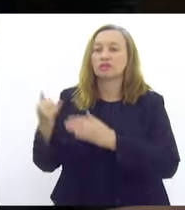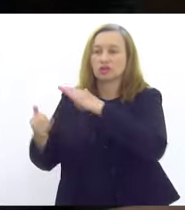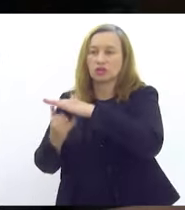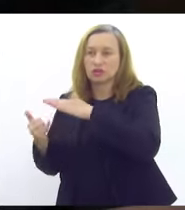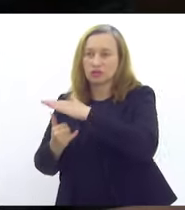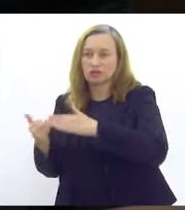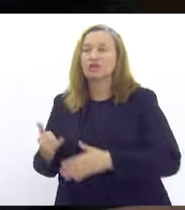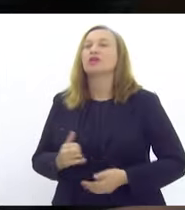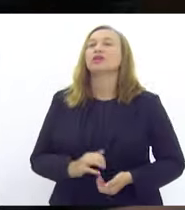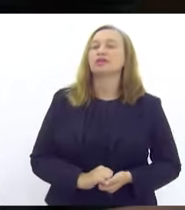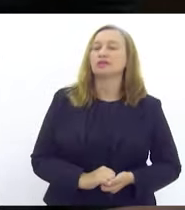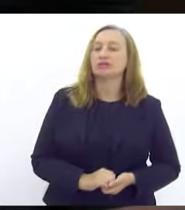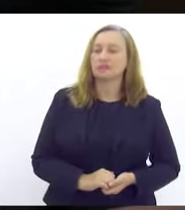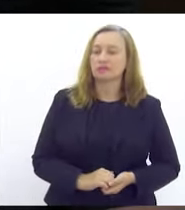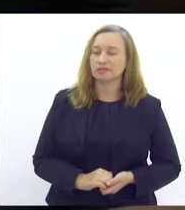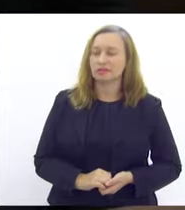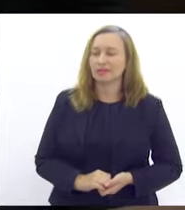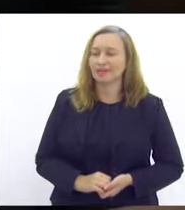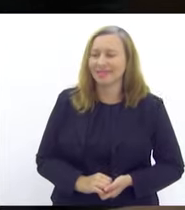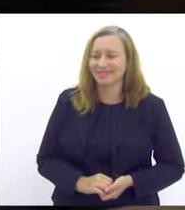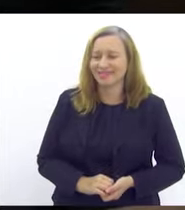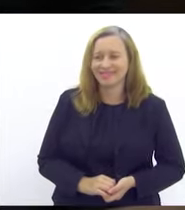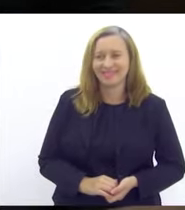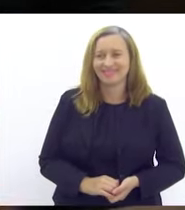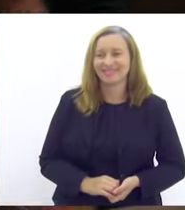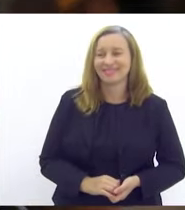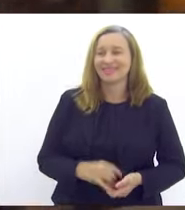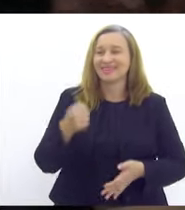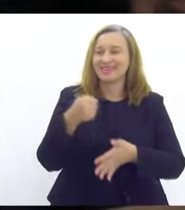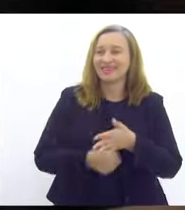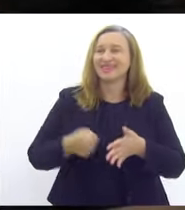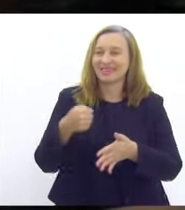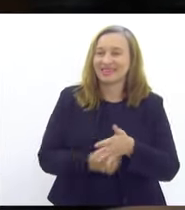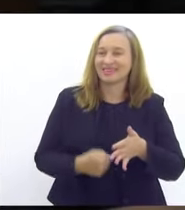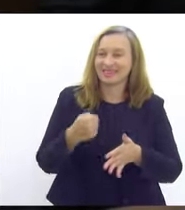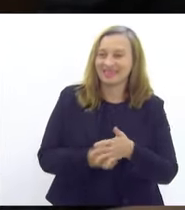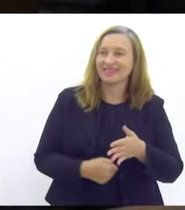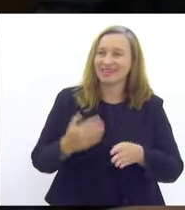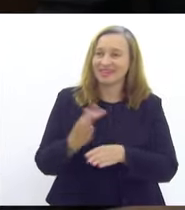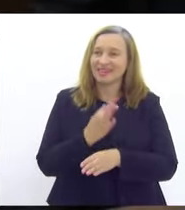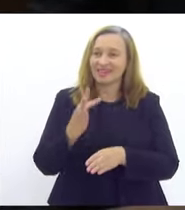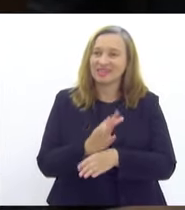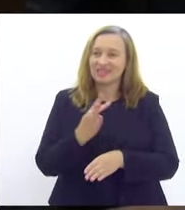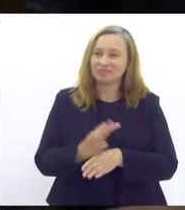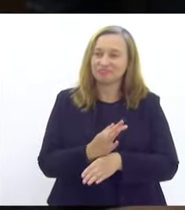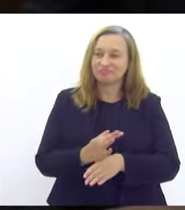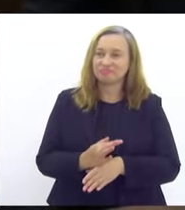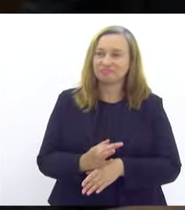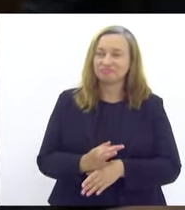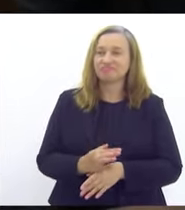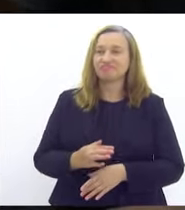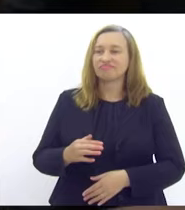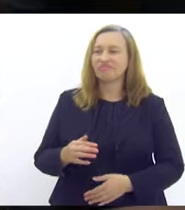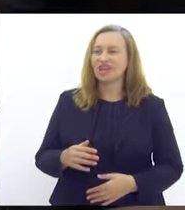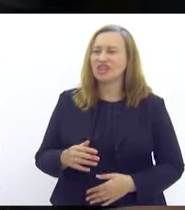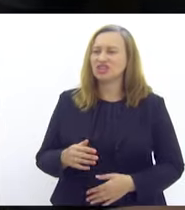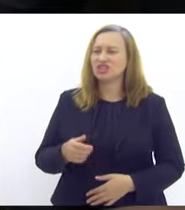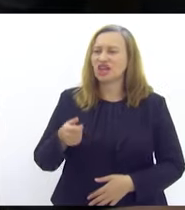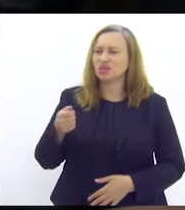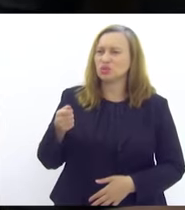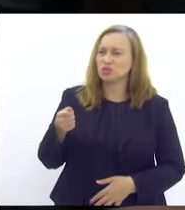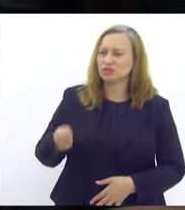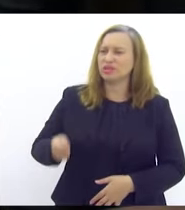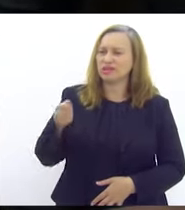da FAFERJ com o combate e a resistência, né, à ditadura militar, a toda uma lógica